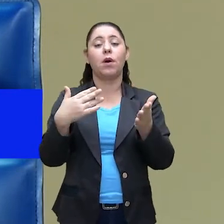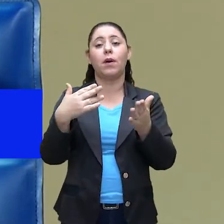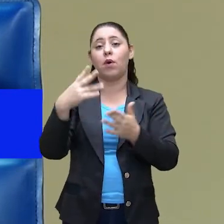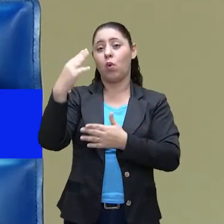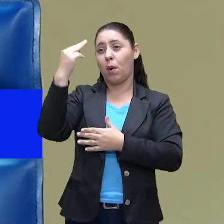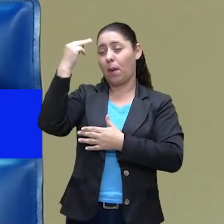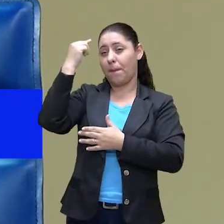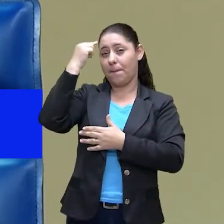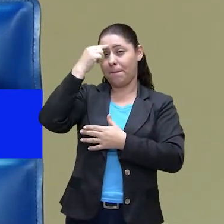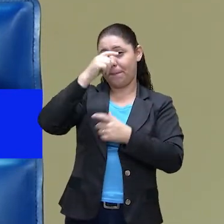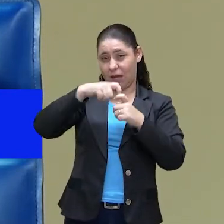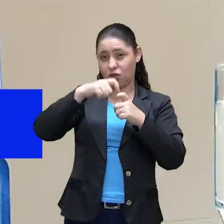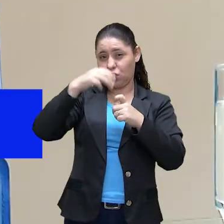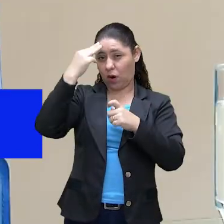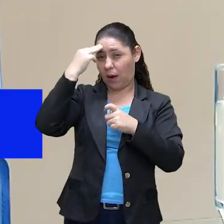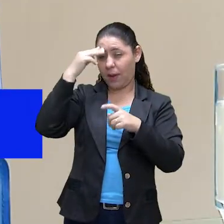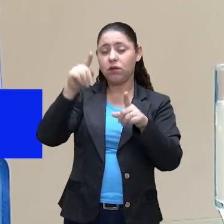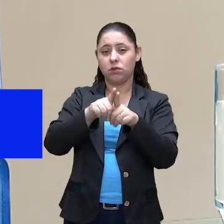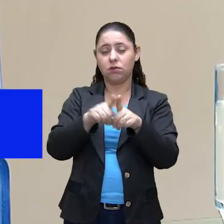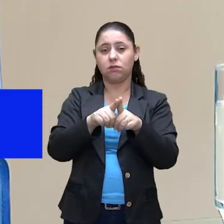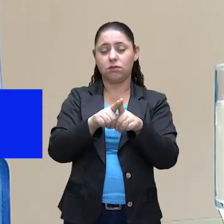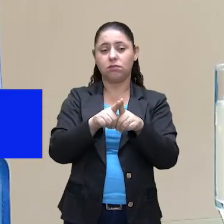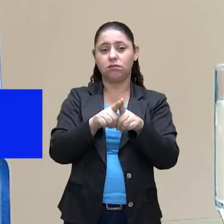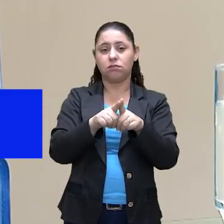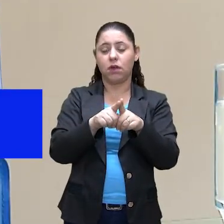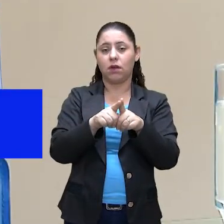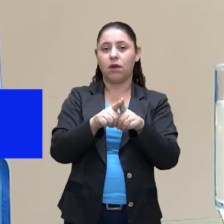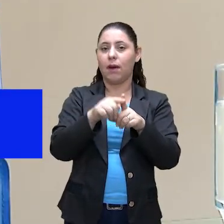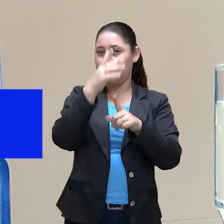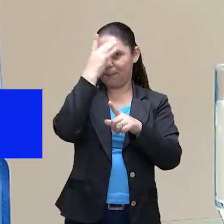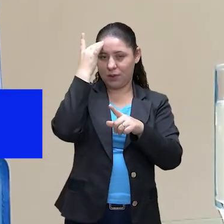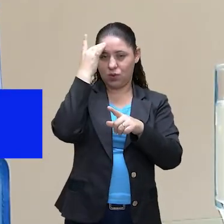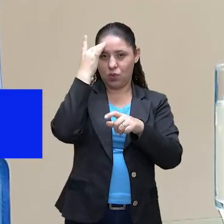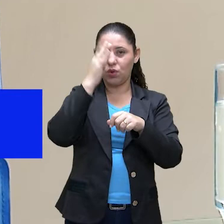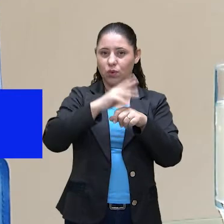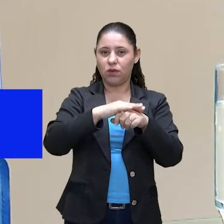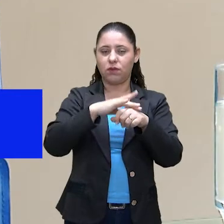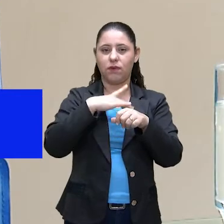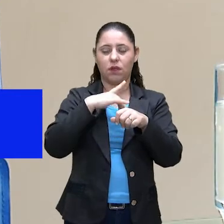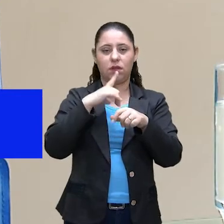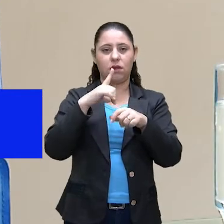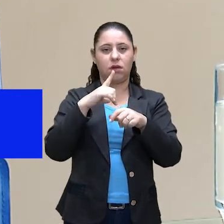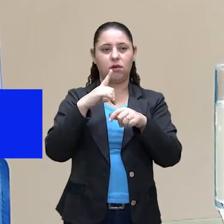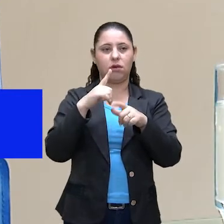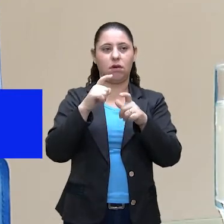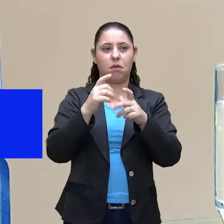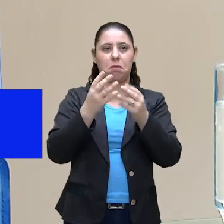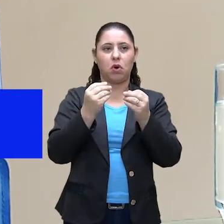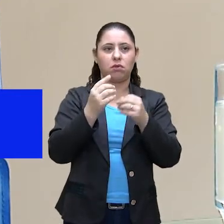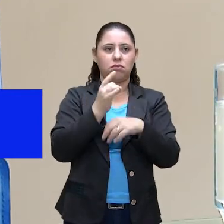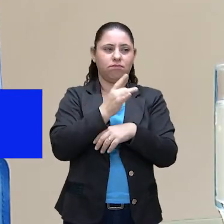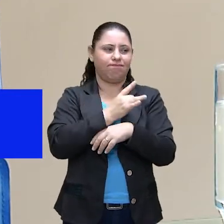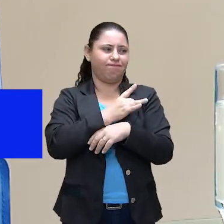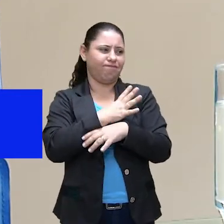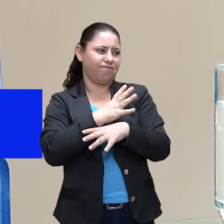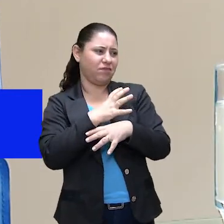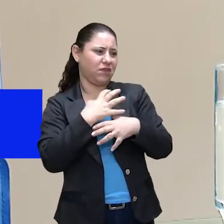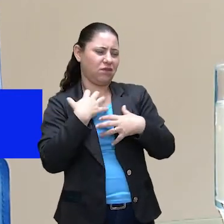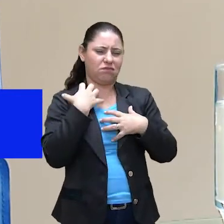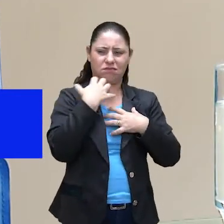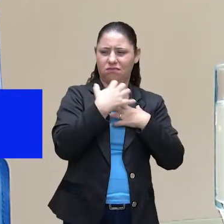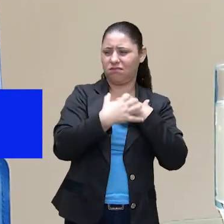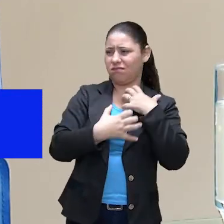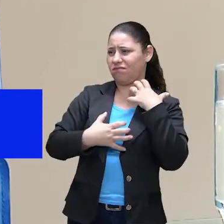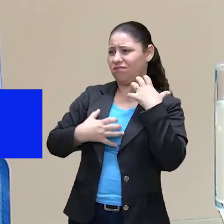psicólogo, o próprio neuro? Sim, na realidade esse indivíduo com essa lesão ele vai desenvolver uma série de medos,